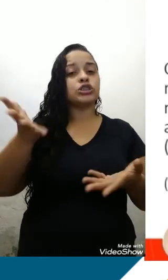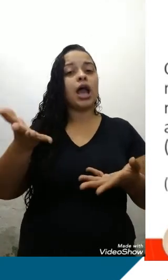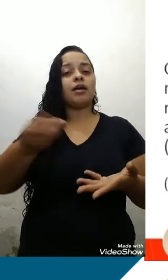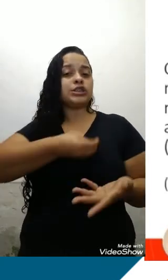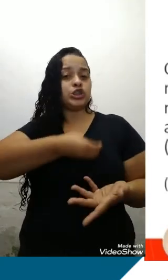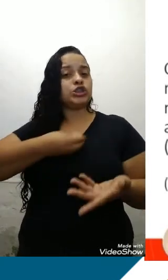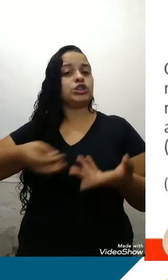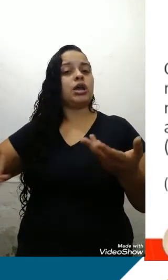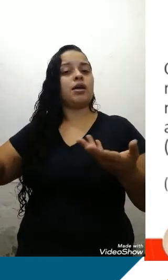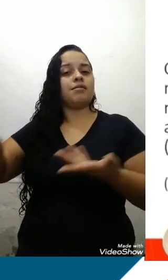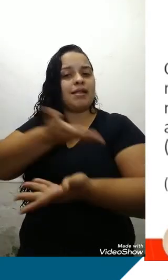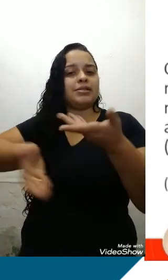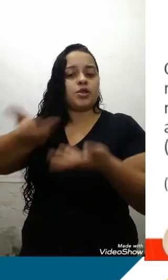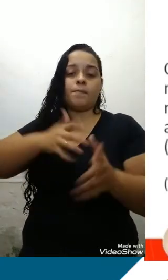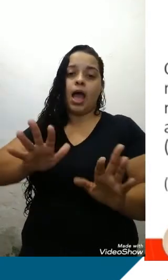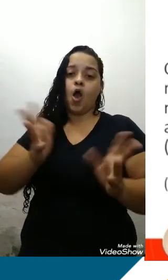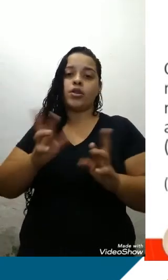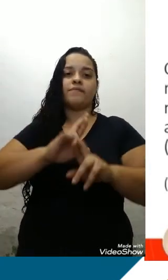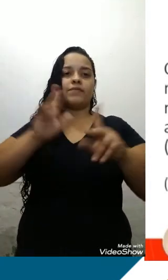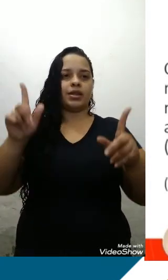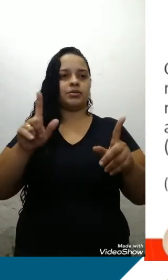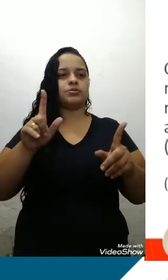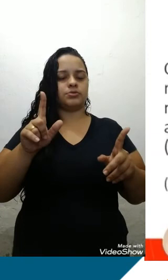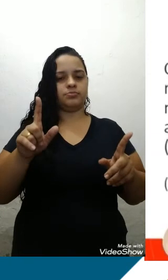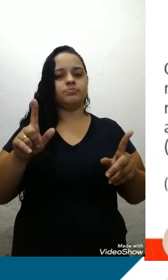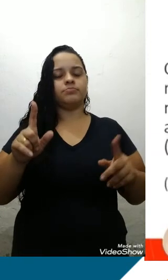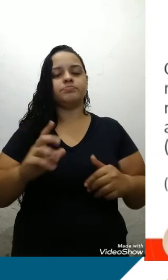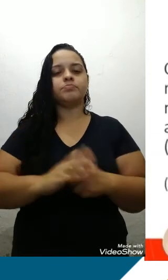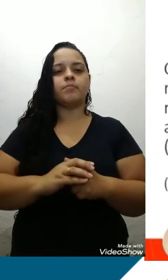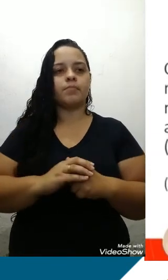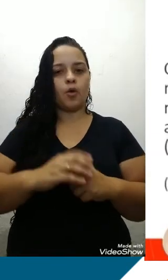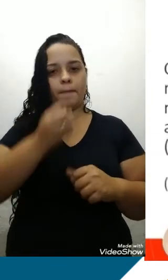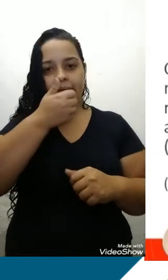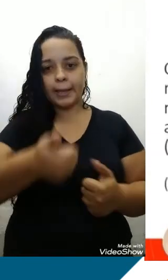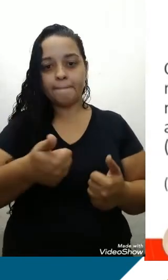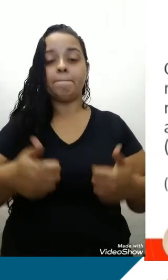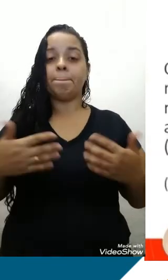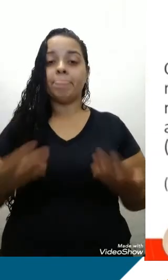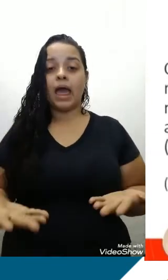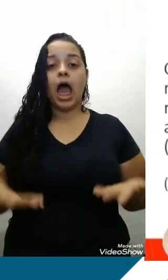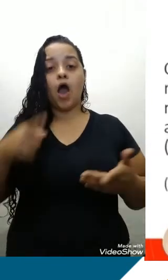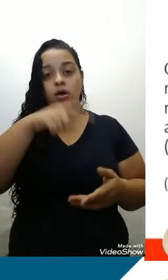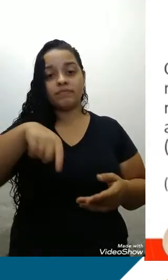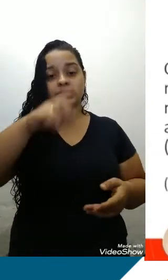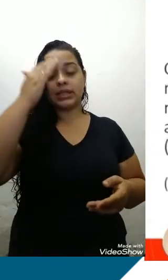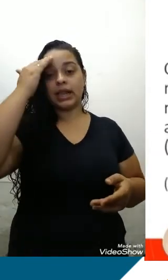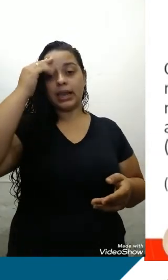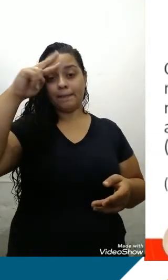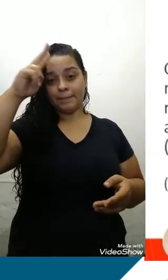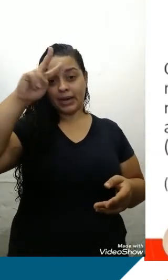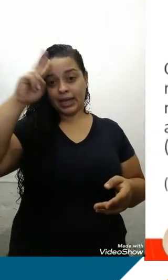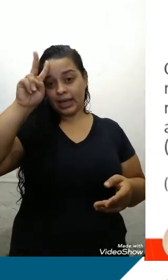diferente. Você vai encontrar esse conteúdo nos vídeos da semana 6 e 7, tudo bem? A ideia é você lembrar